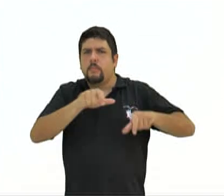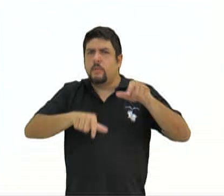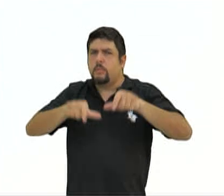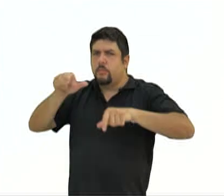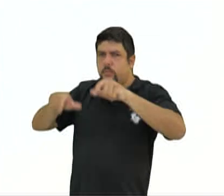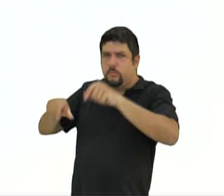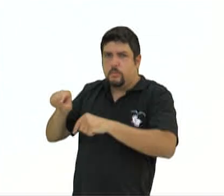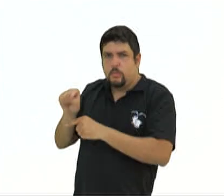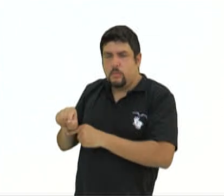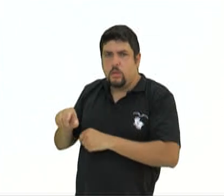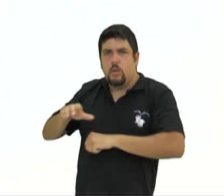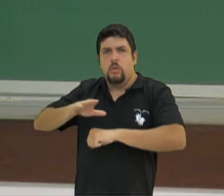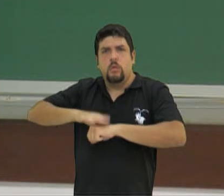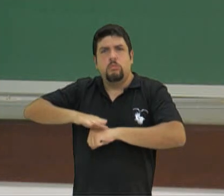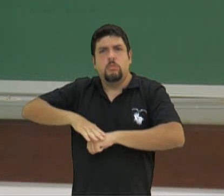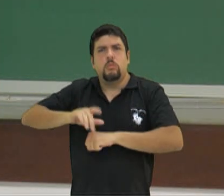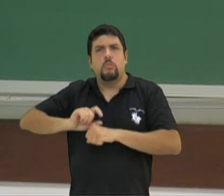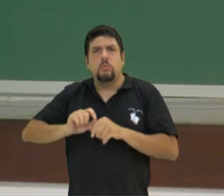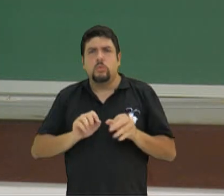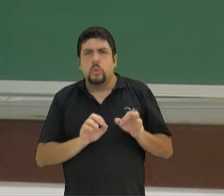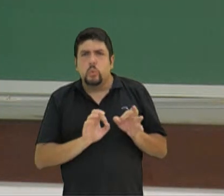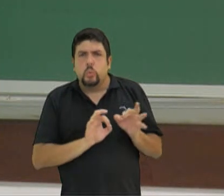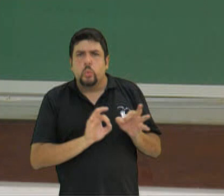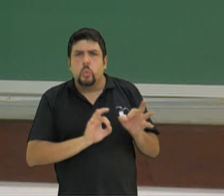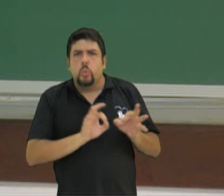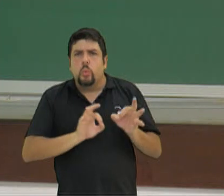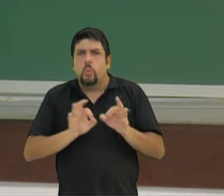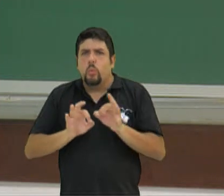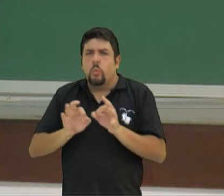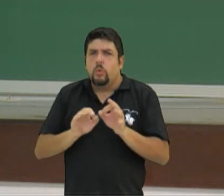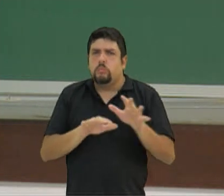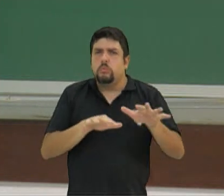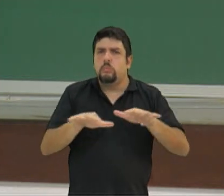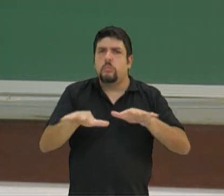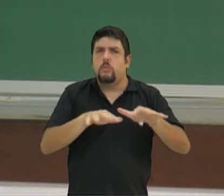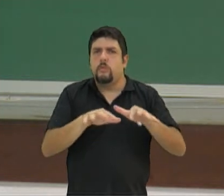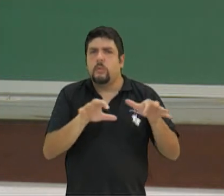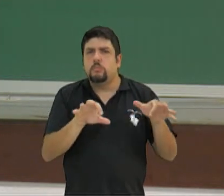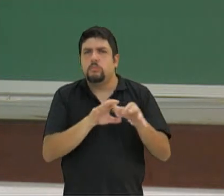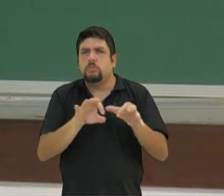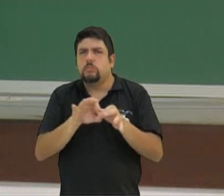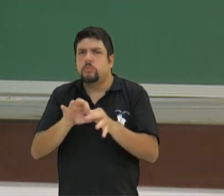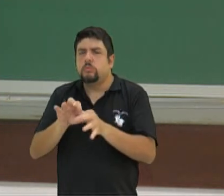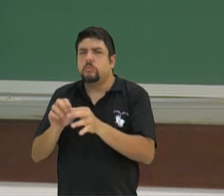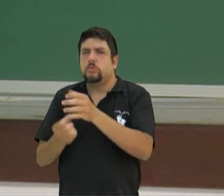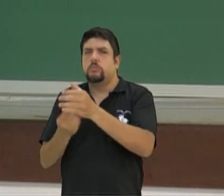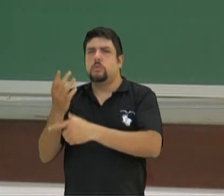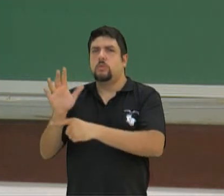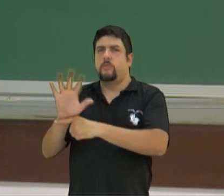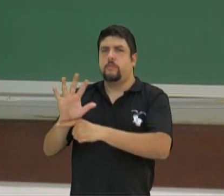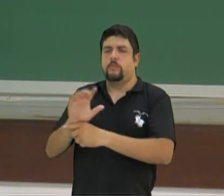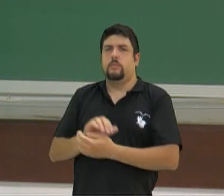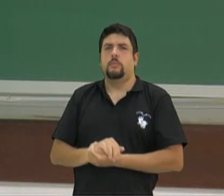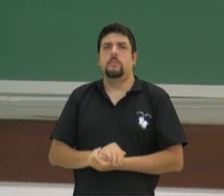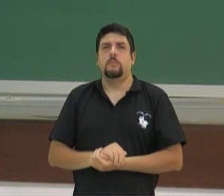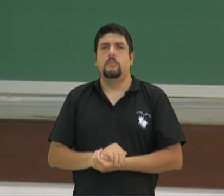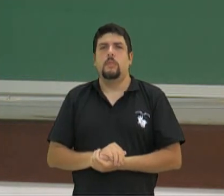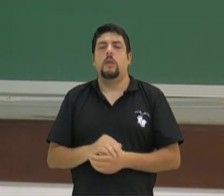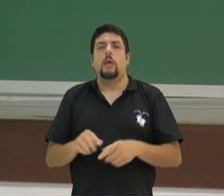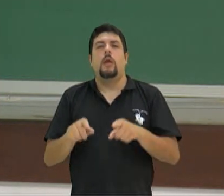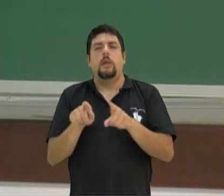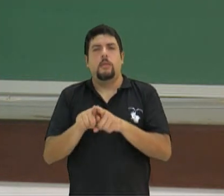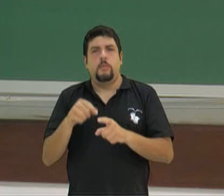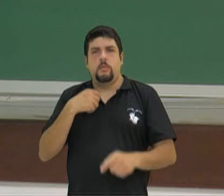trabalhavam para conseguir registrar imagens e movimentos. Então, desde o século XVII, né, antes disso, até as teorias de Platão sobre as